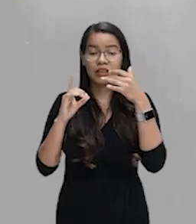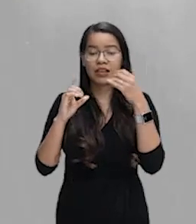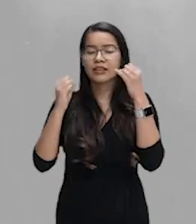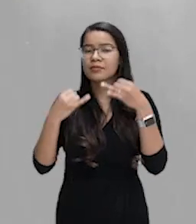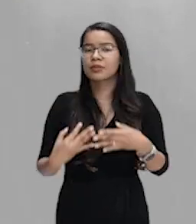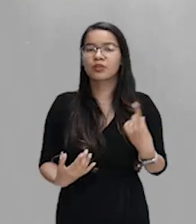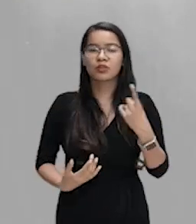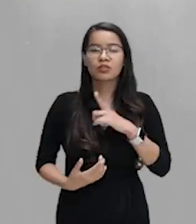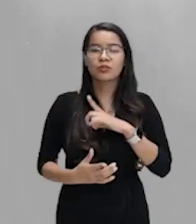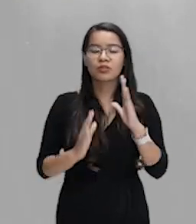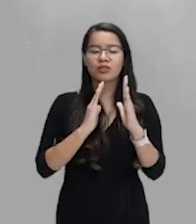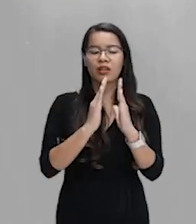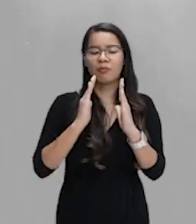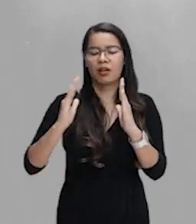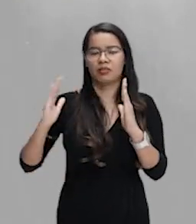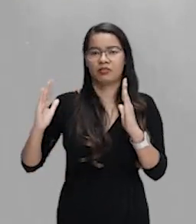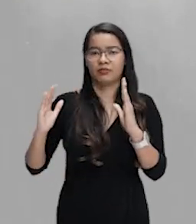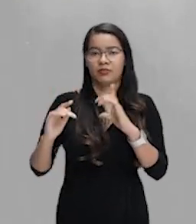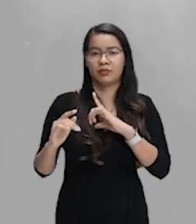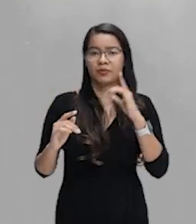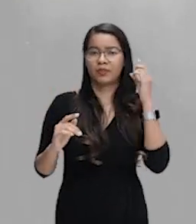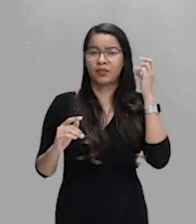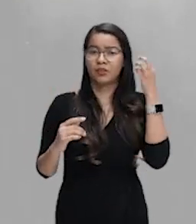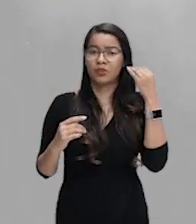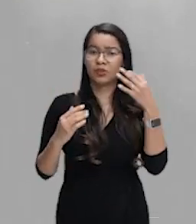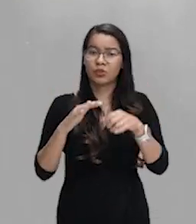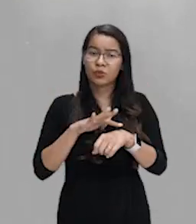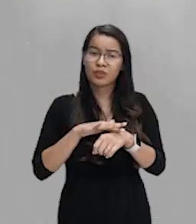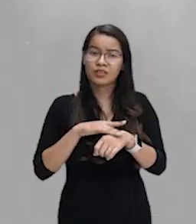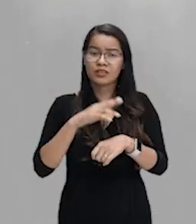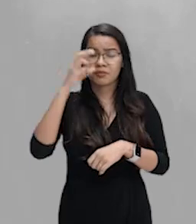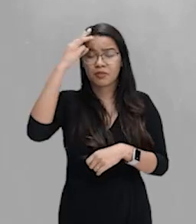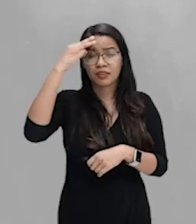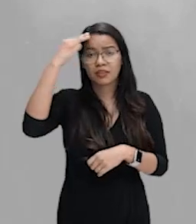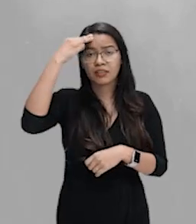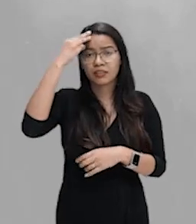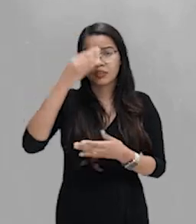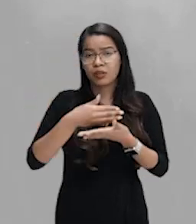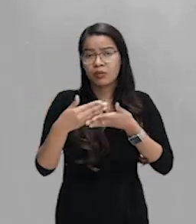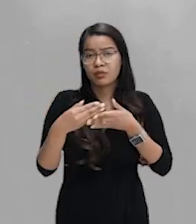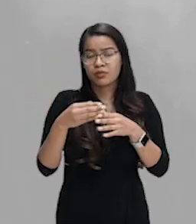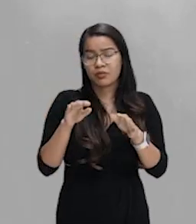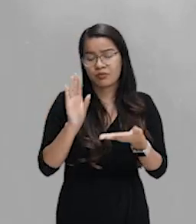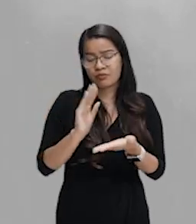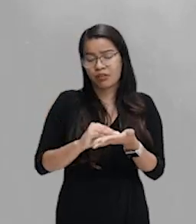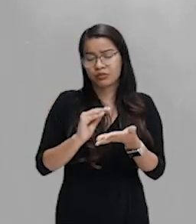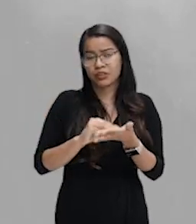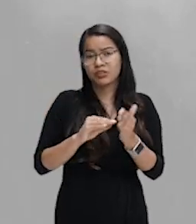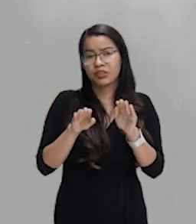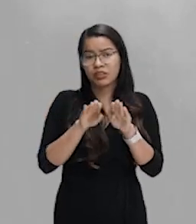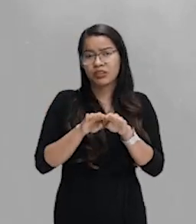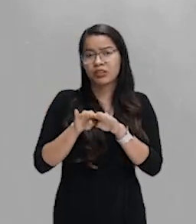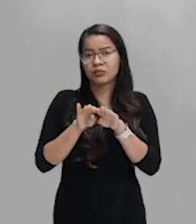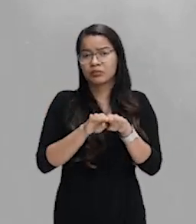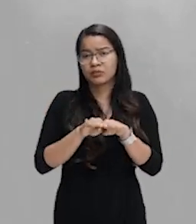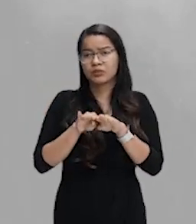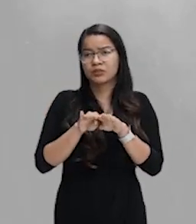ego, o superego. Algumas doenças mentais partem desse desequilíbrio, né,